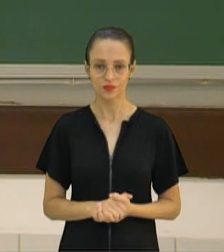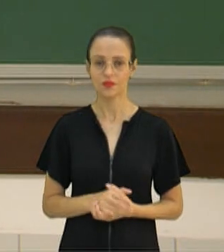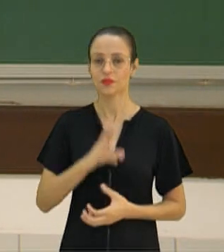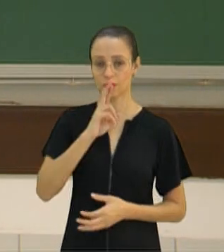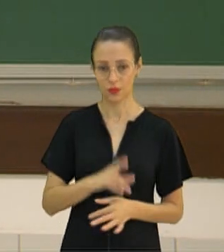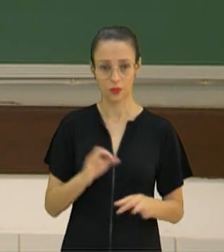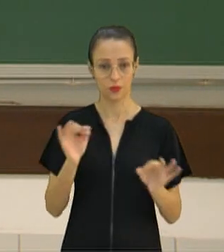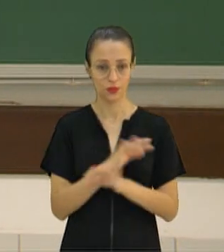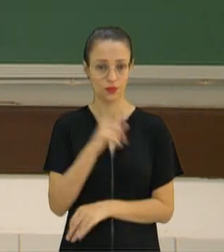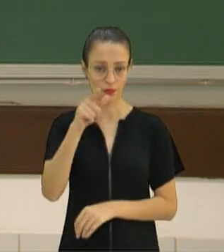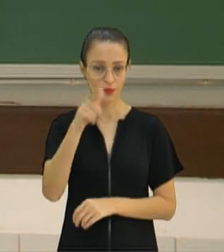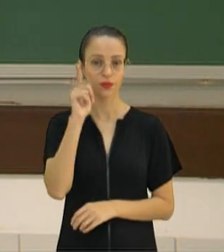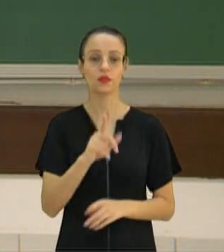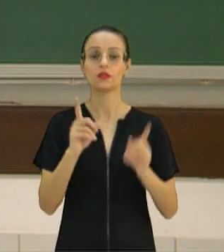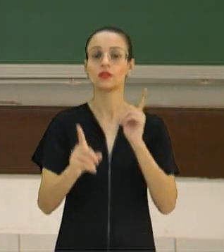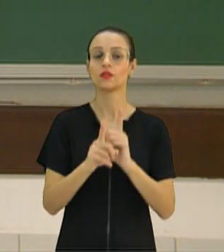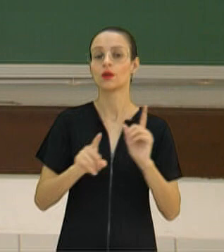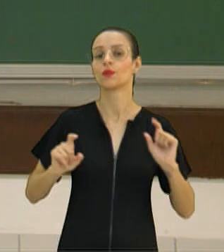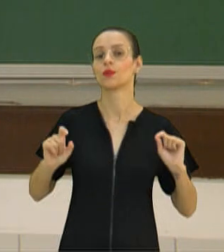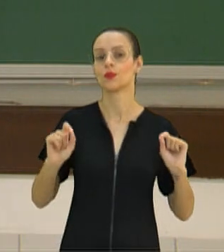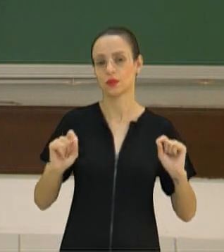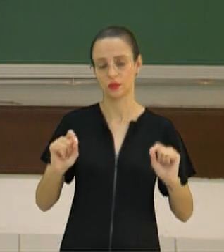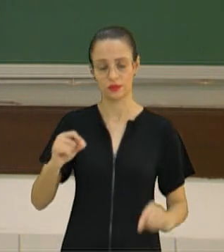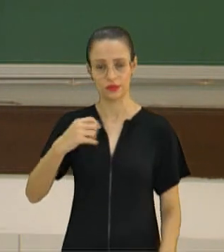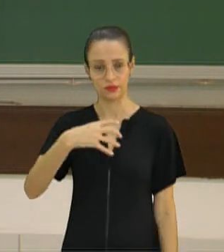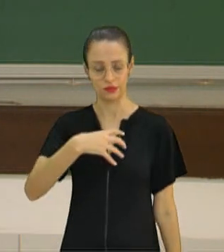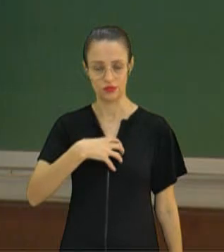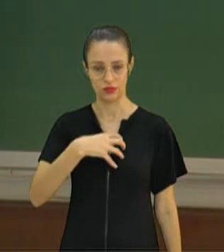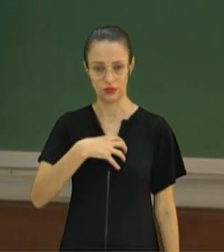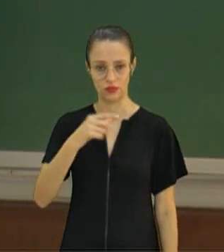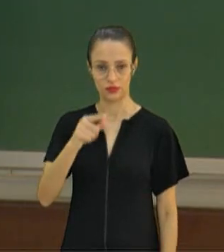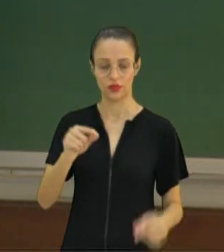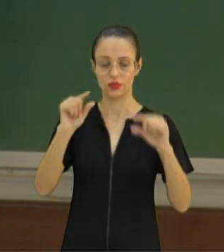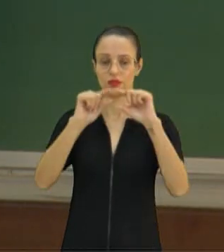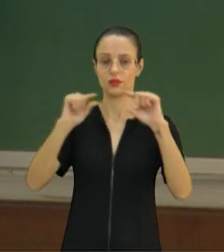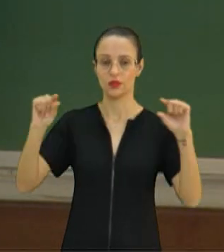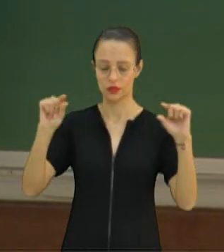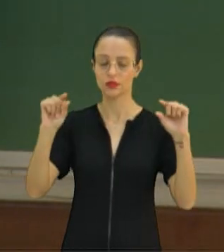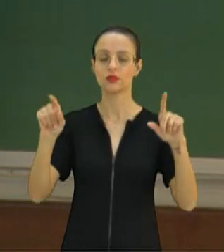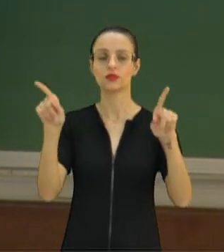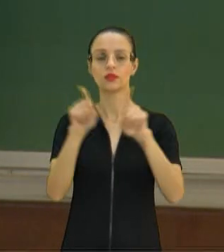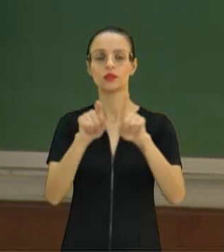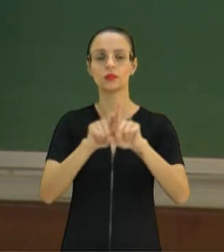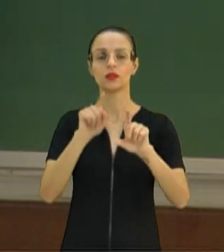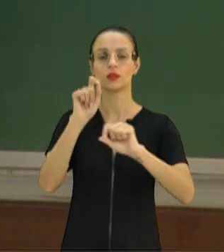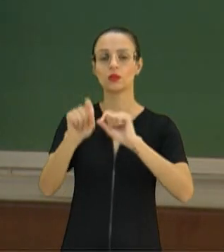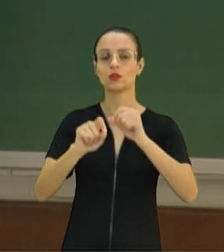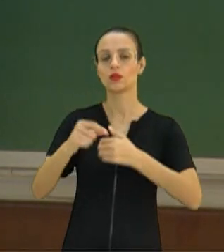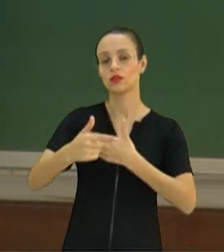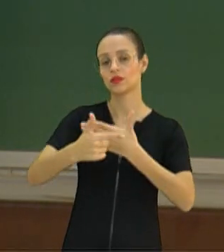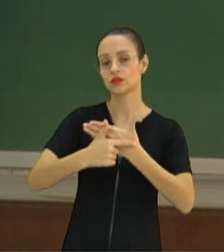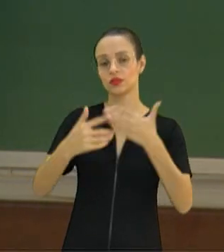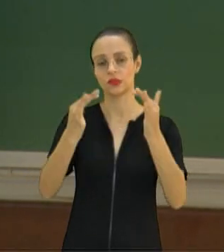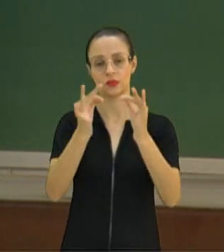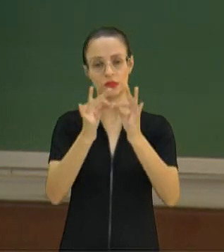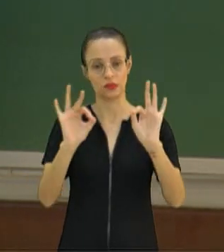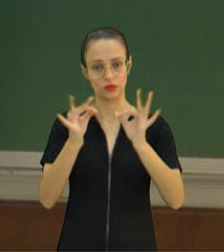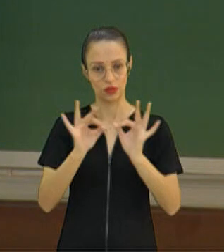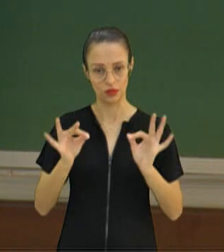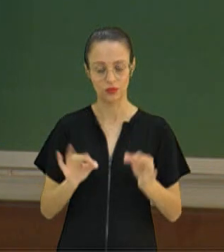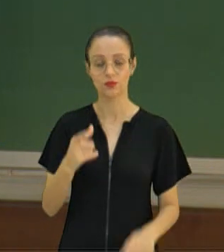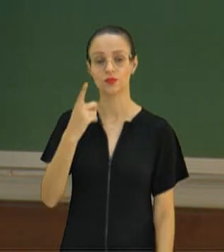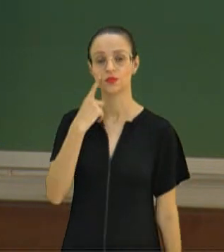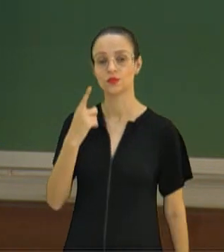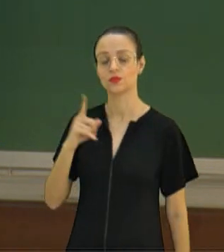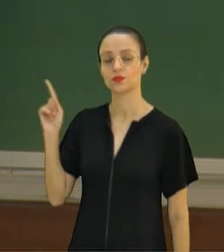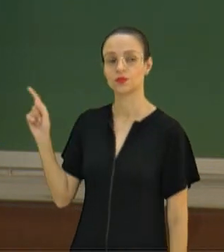Respondeu, eu consigo identificar qual é o sentido dessa oração destacada e também qual é a sua função sintática? Então,